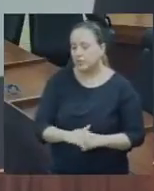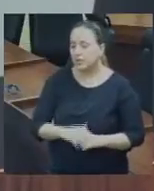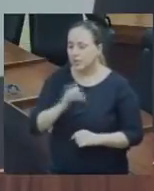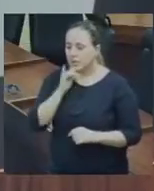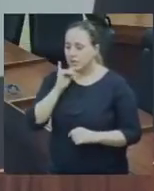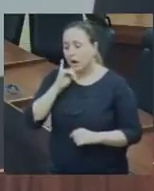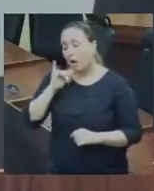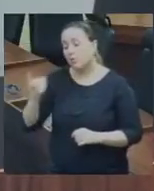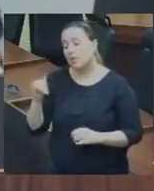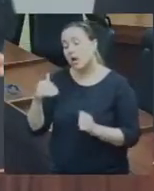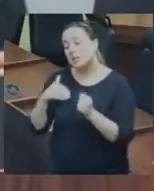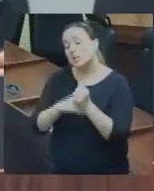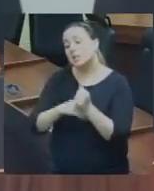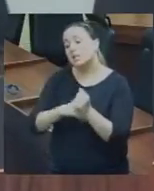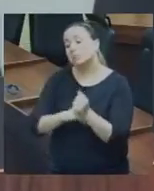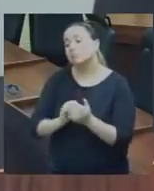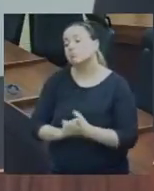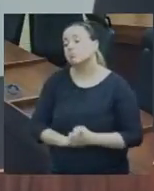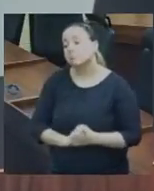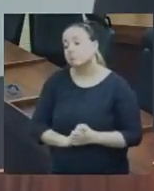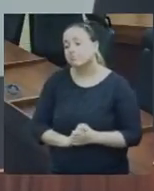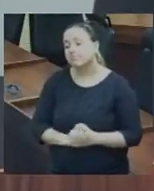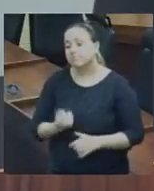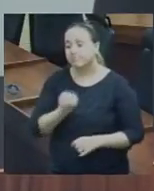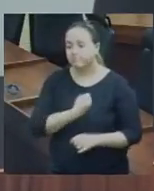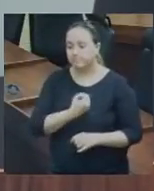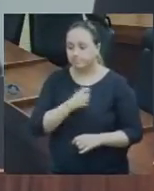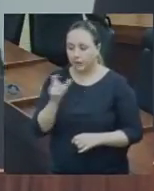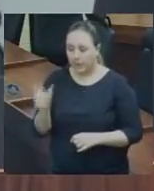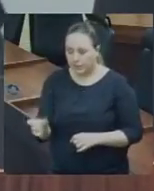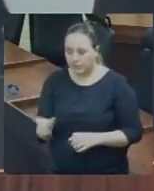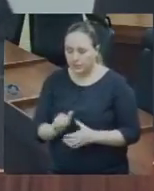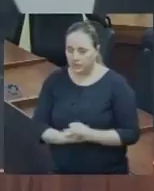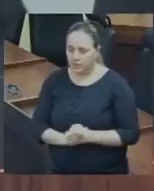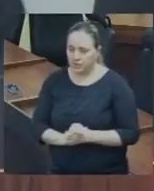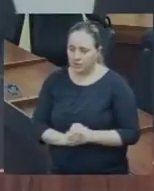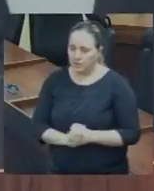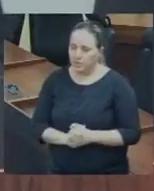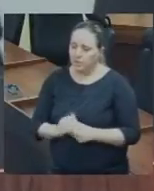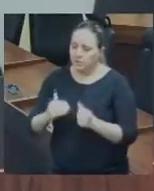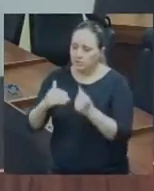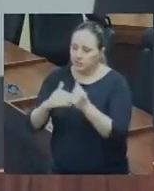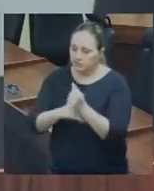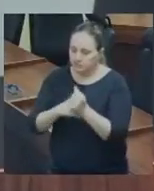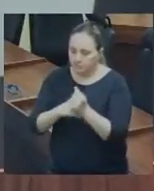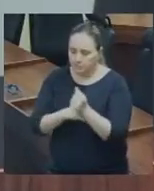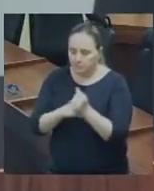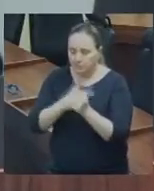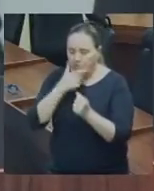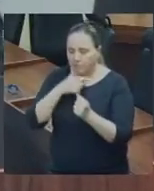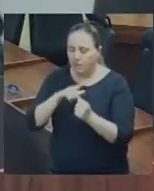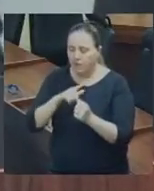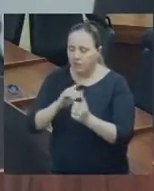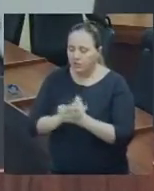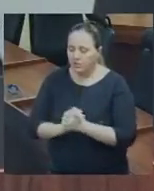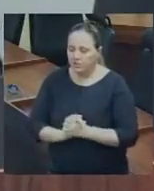do número do seu cartão de crédito a senha para acessar o o seu perfil